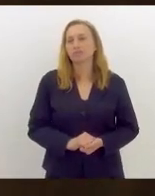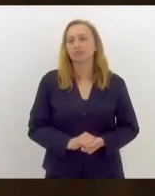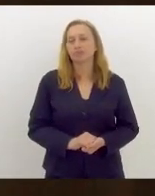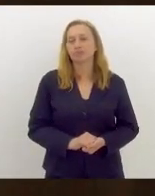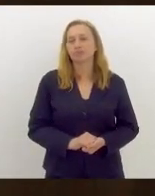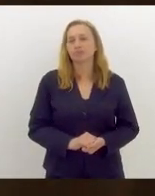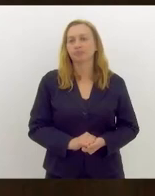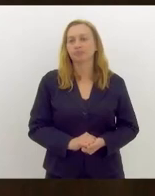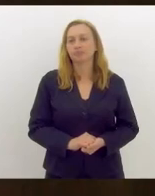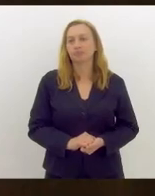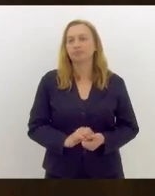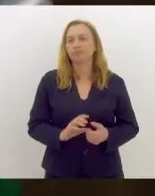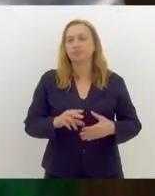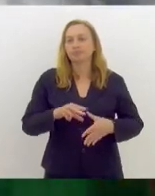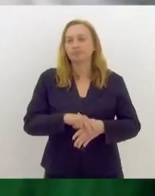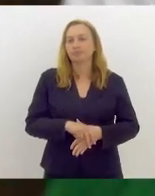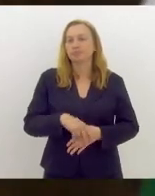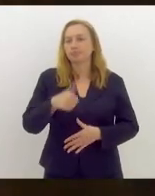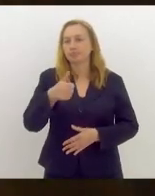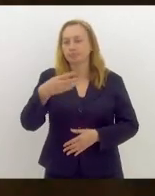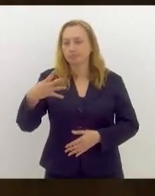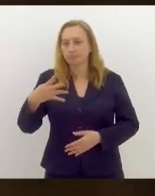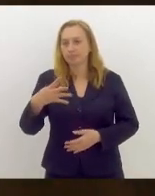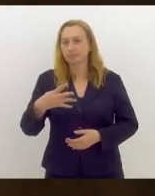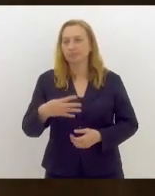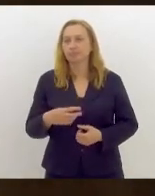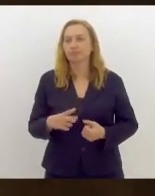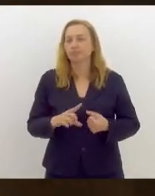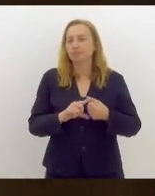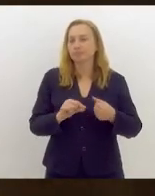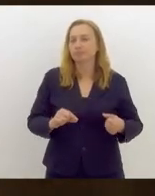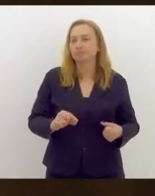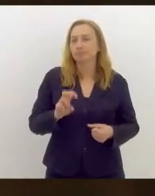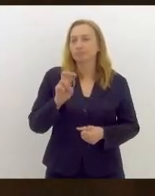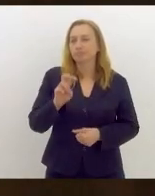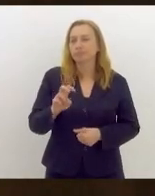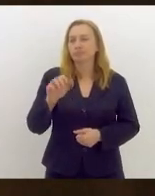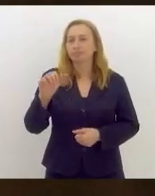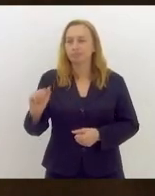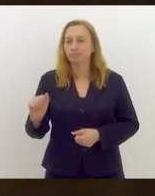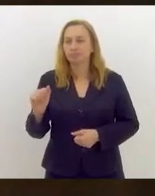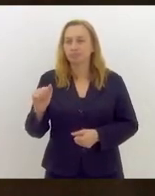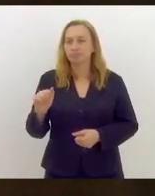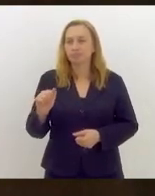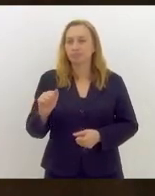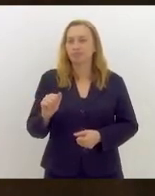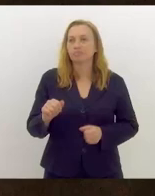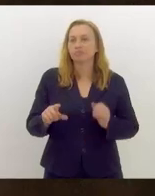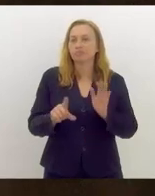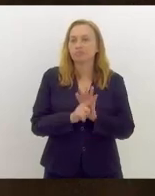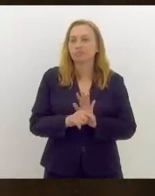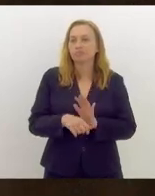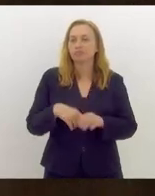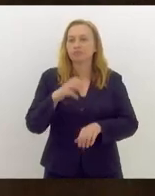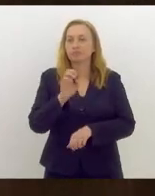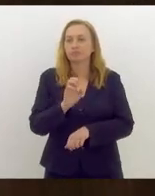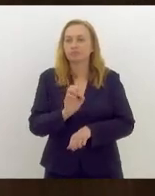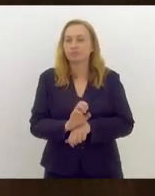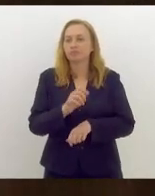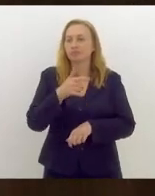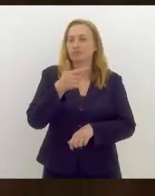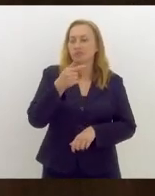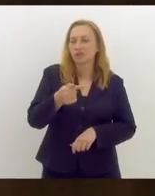disposta no inciso 14 do artigo 5A da lei estadual 7 mil